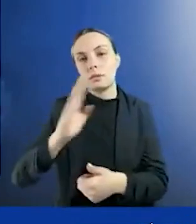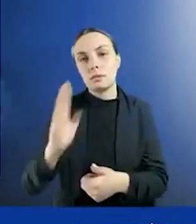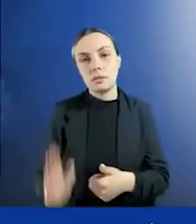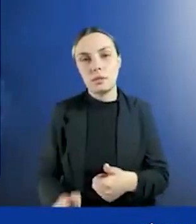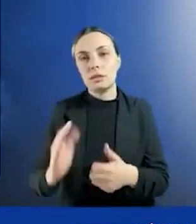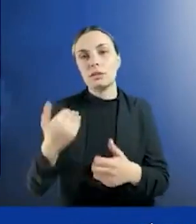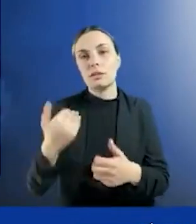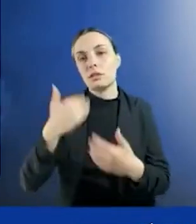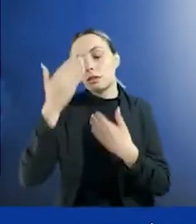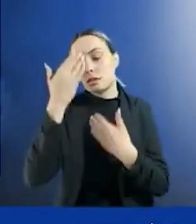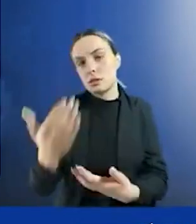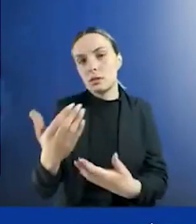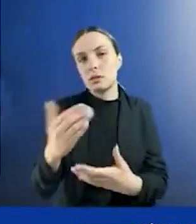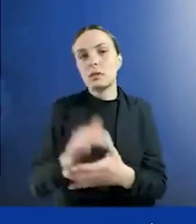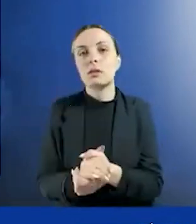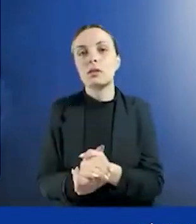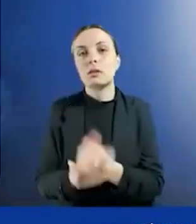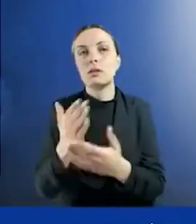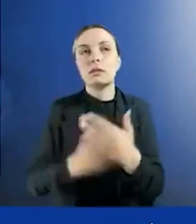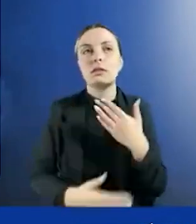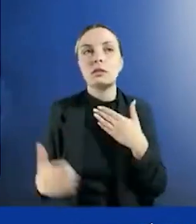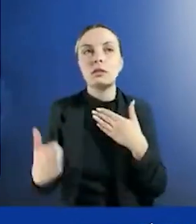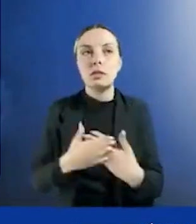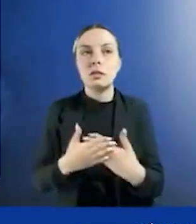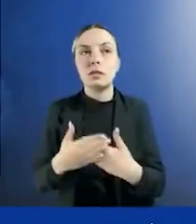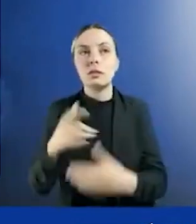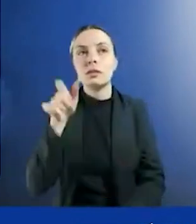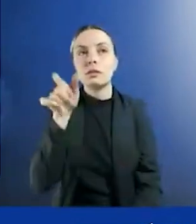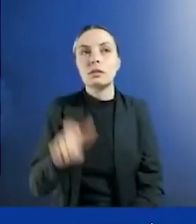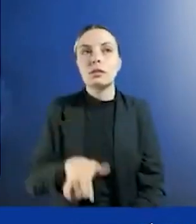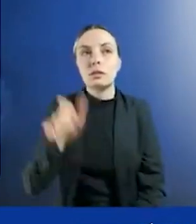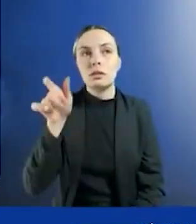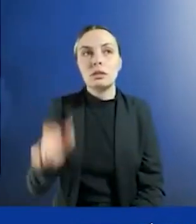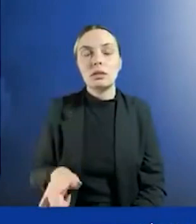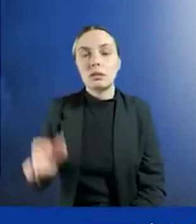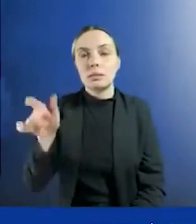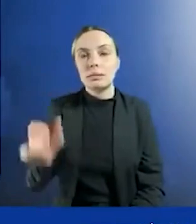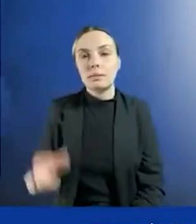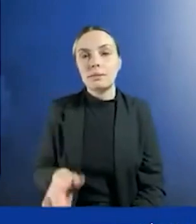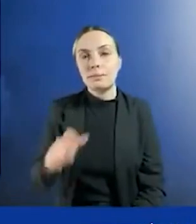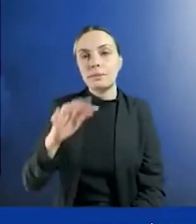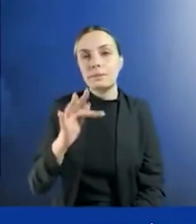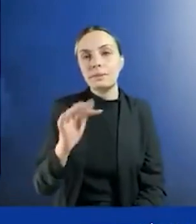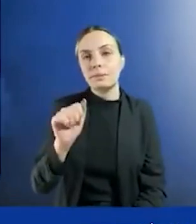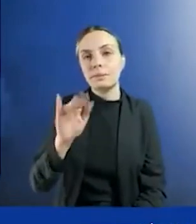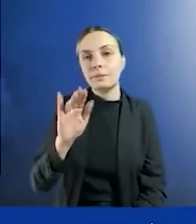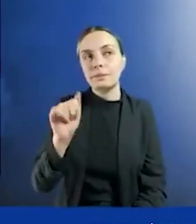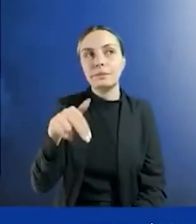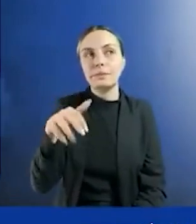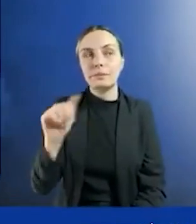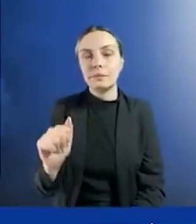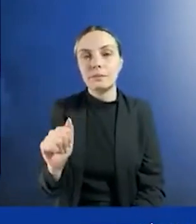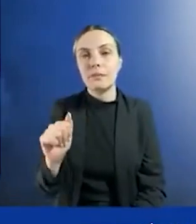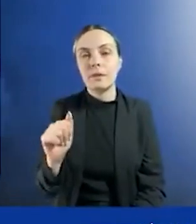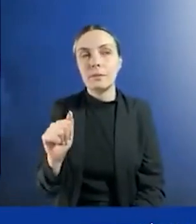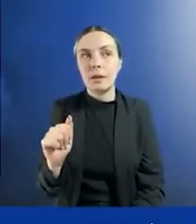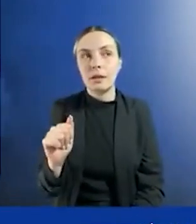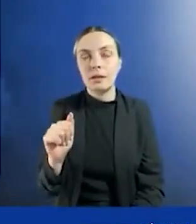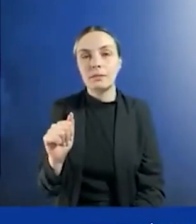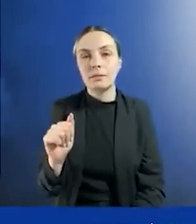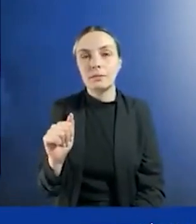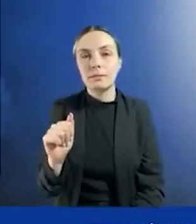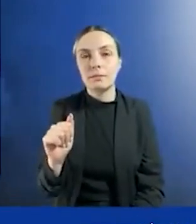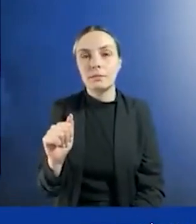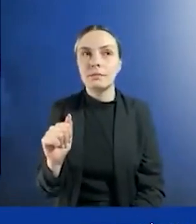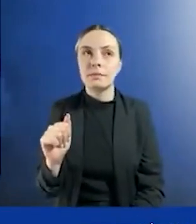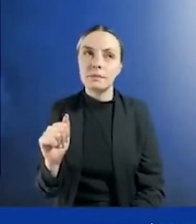secretários Marcelo, Kleber, a Fabiana e o Dr. Ratan Lau. Saúdo aqui os meus colegas de